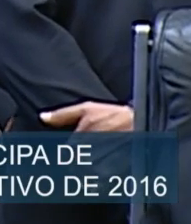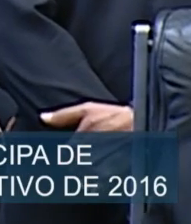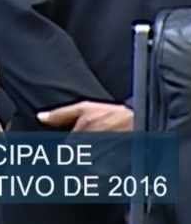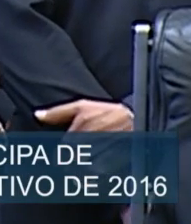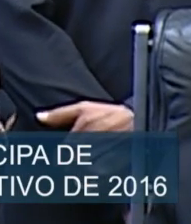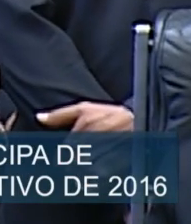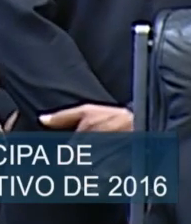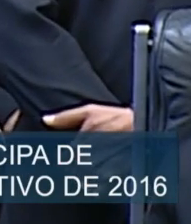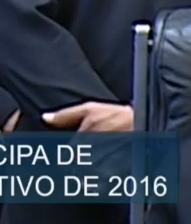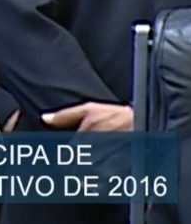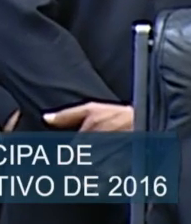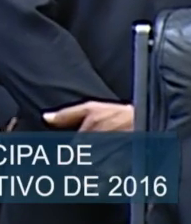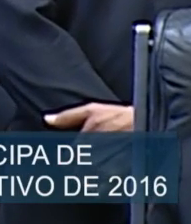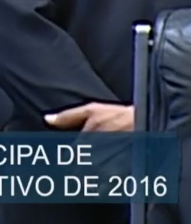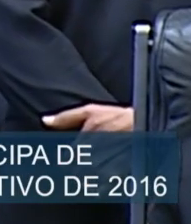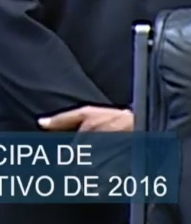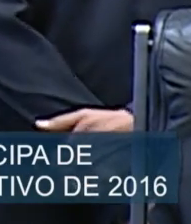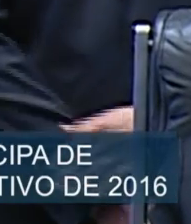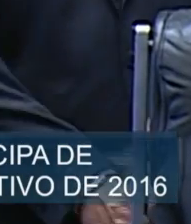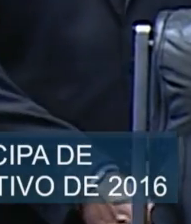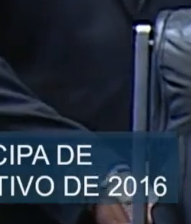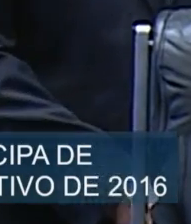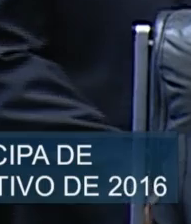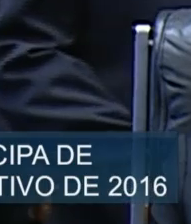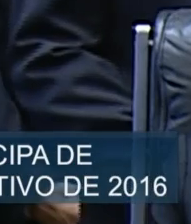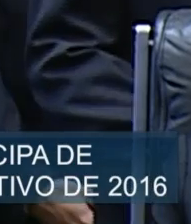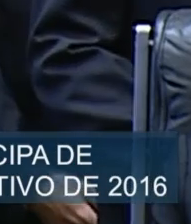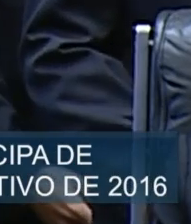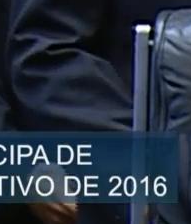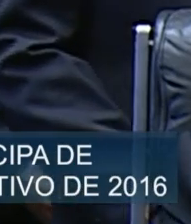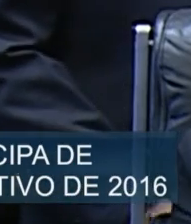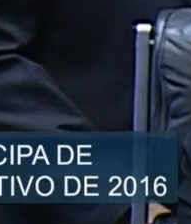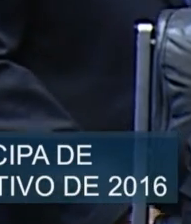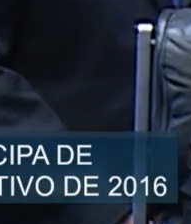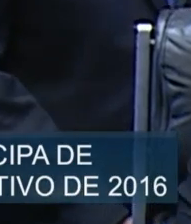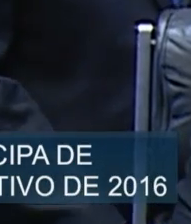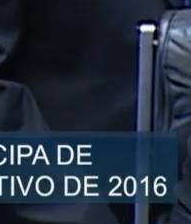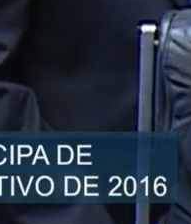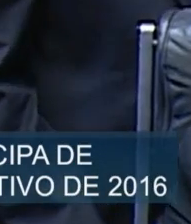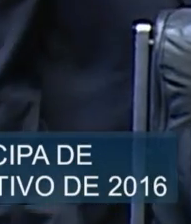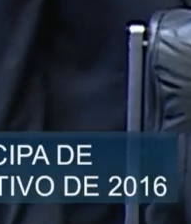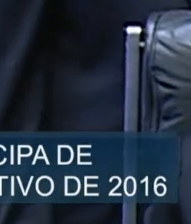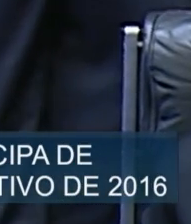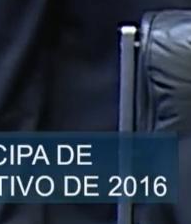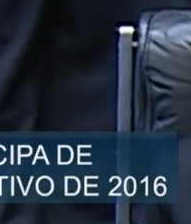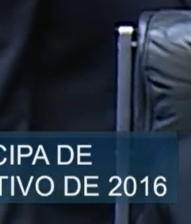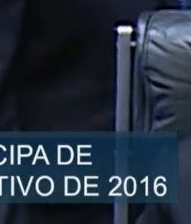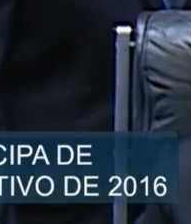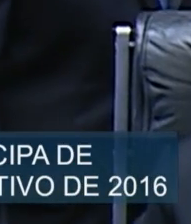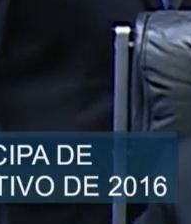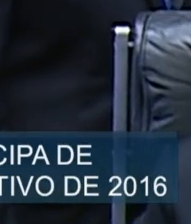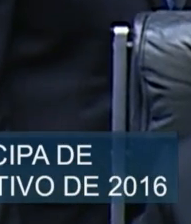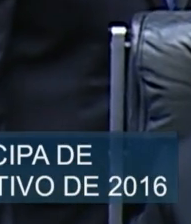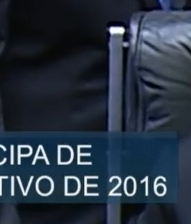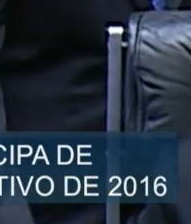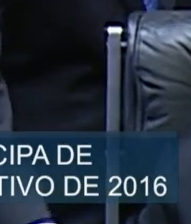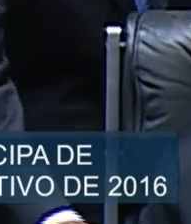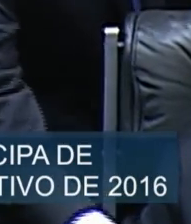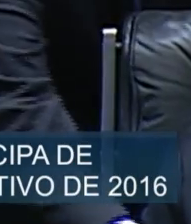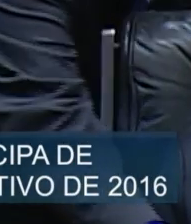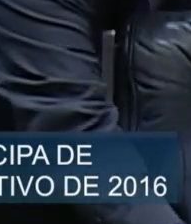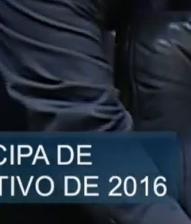com o Congresso Nacional, uma agenda. Uma agenda priorizando as medidas que vão permitir